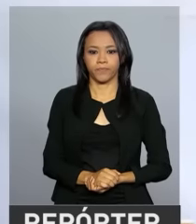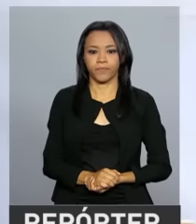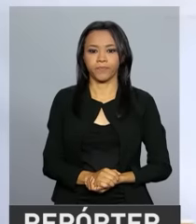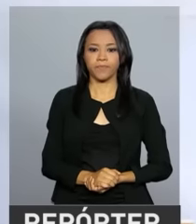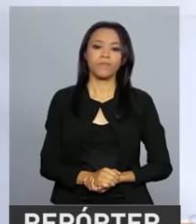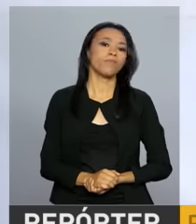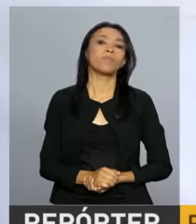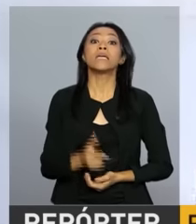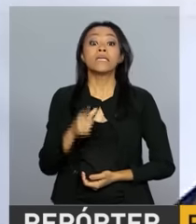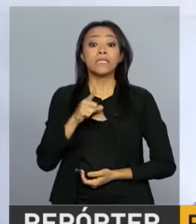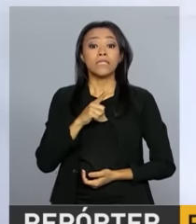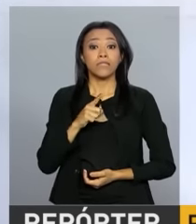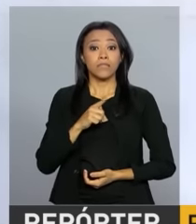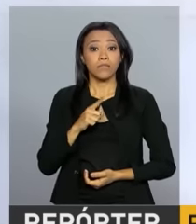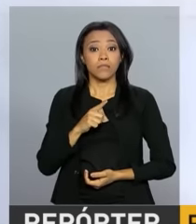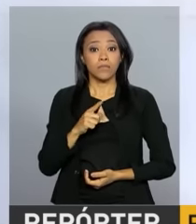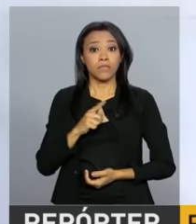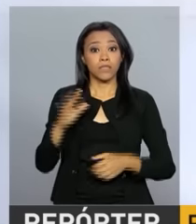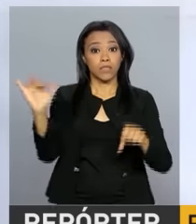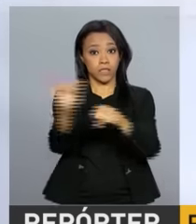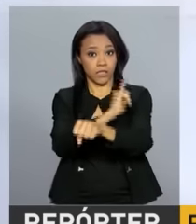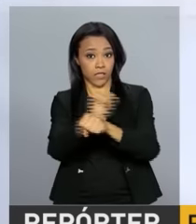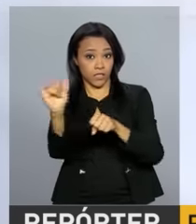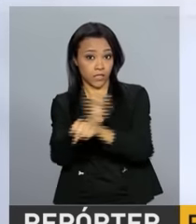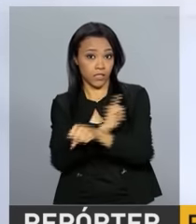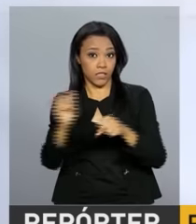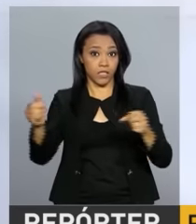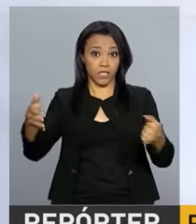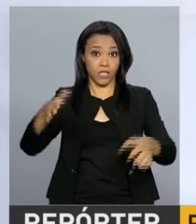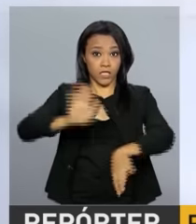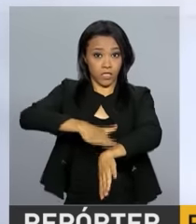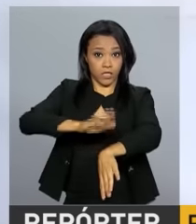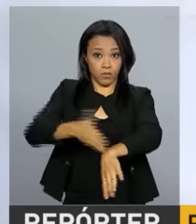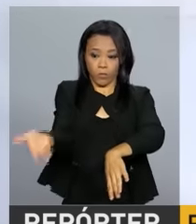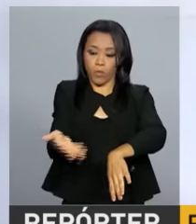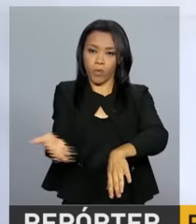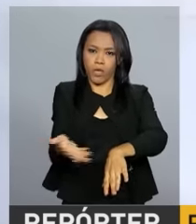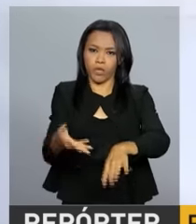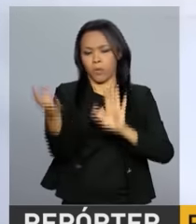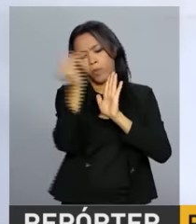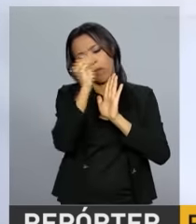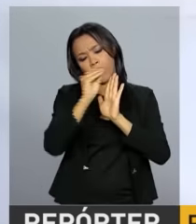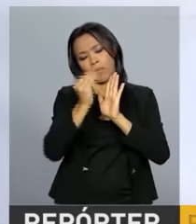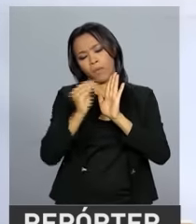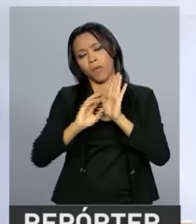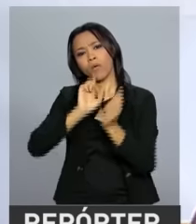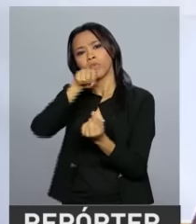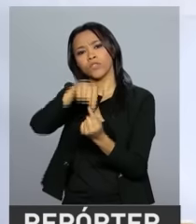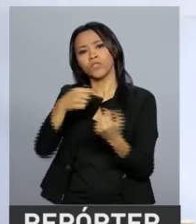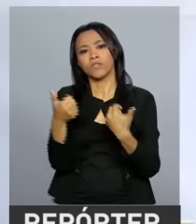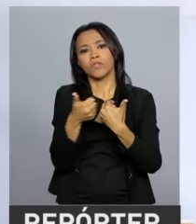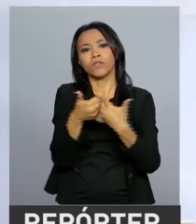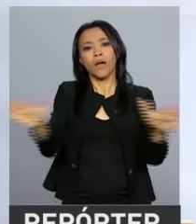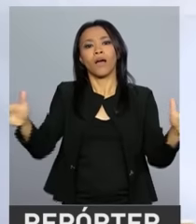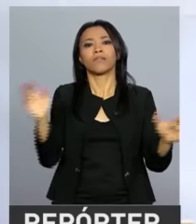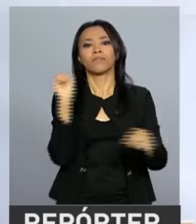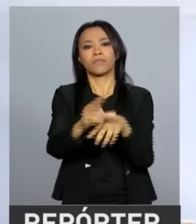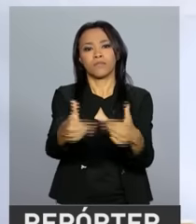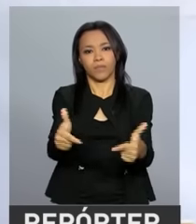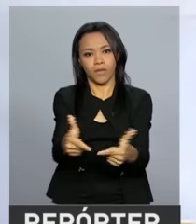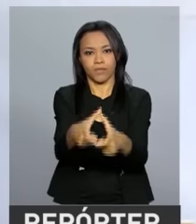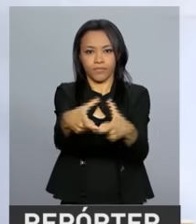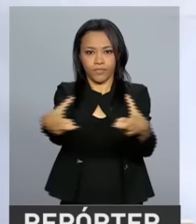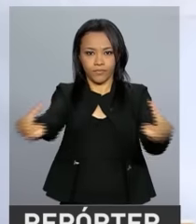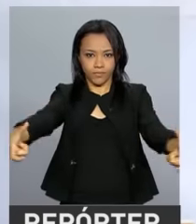Temos que ter medidas que agora, neste momento, ajudem a gerar emprego. Aí aquela ideia